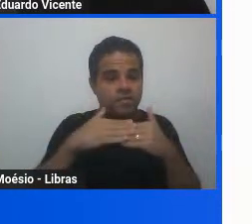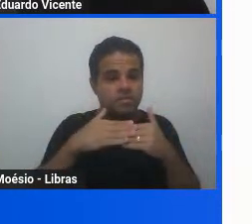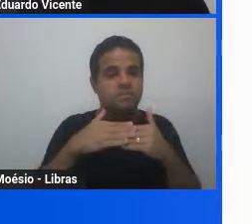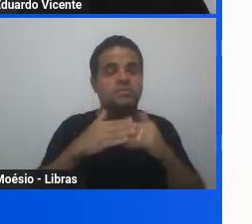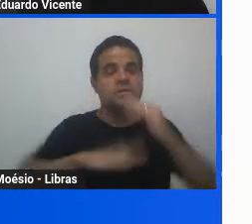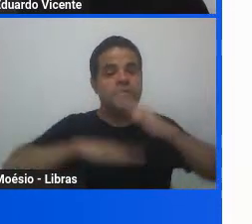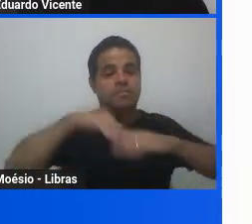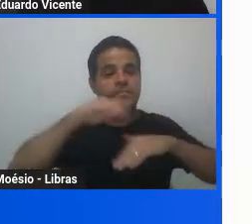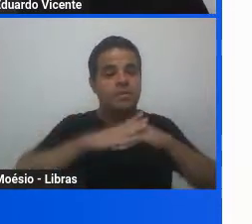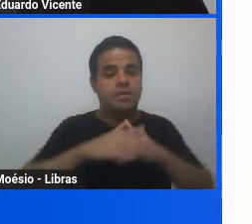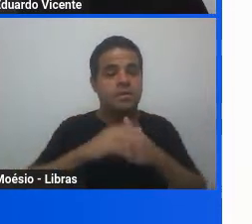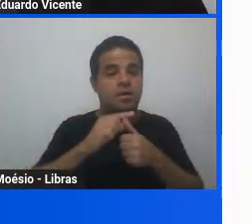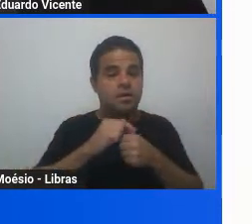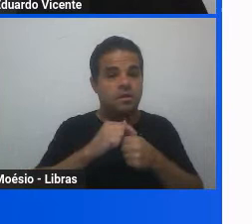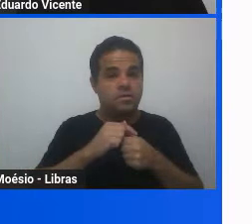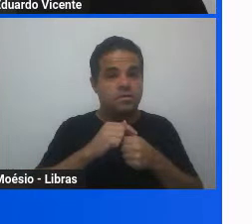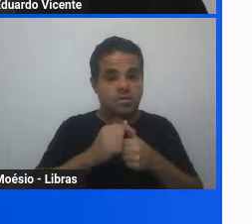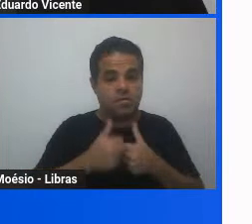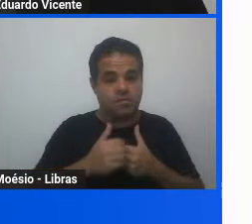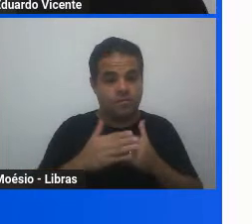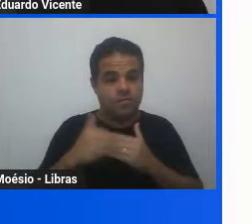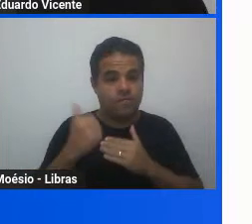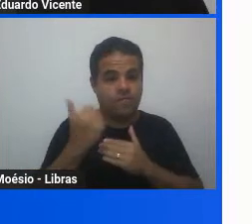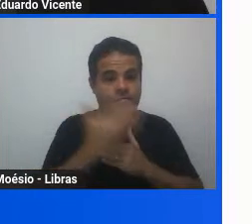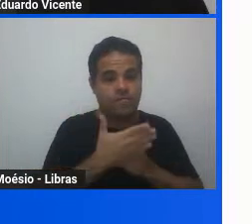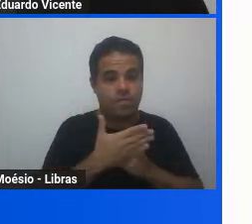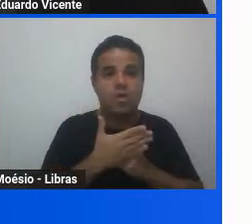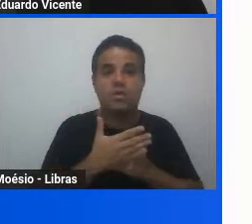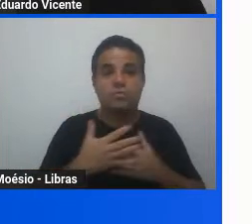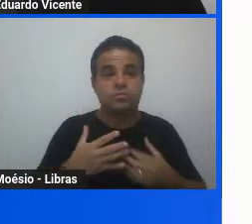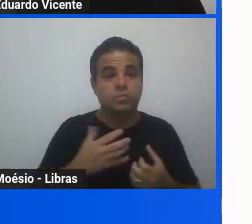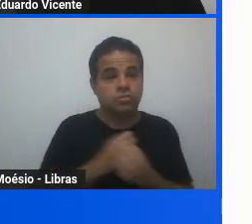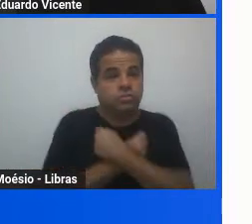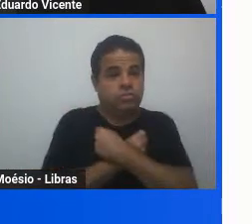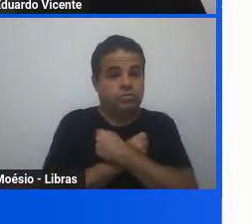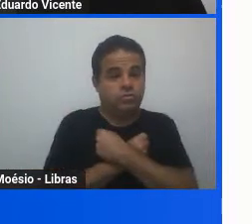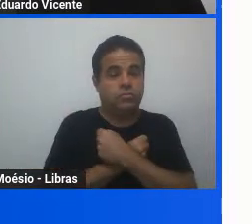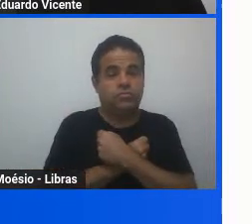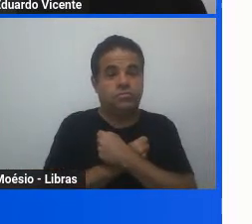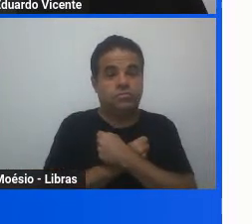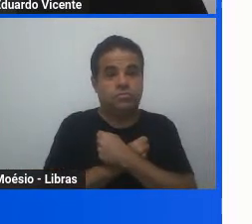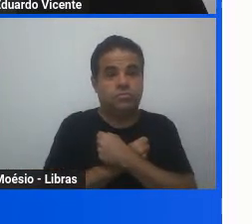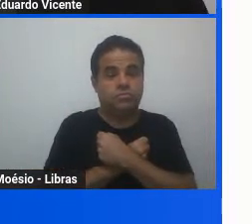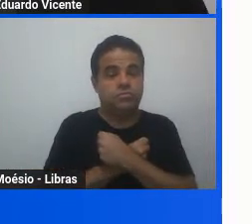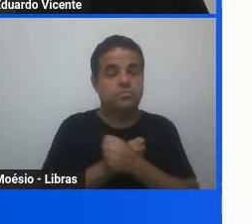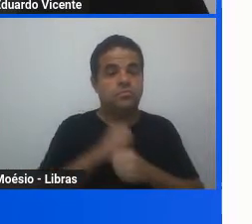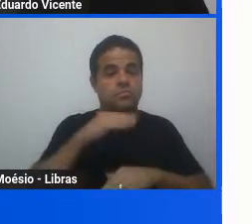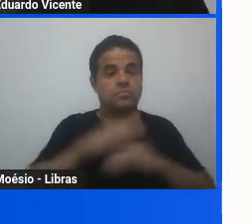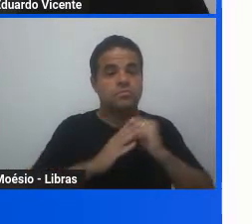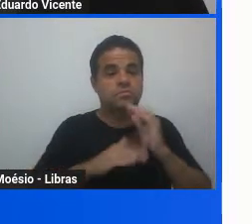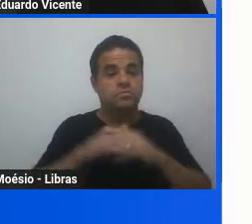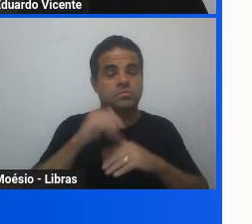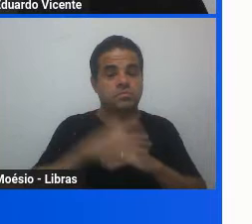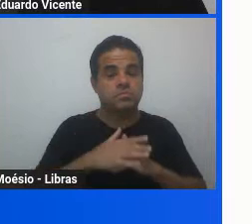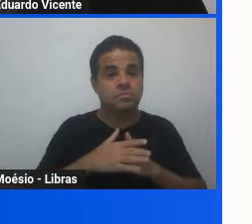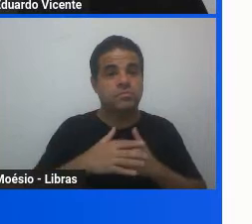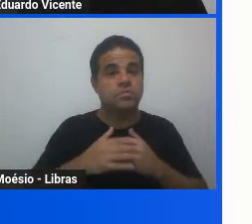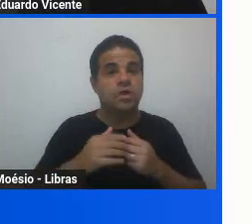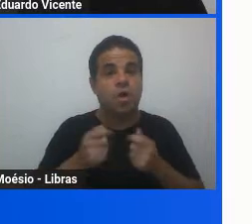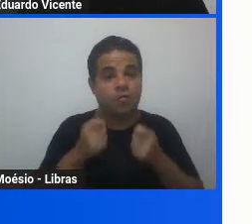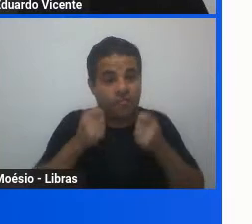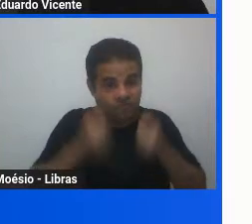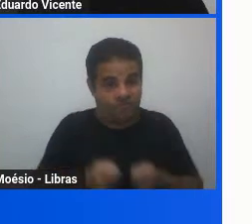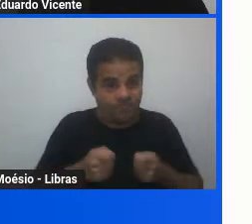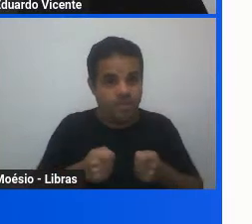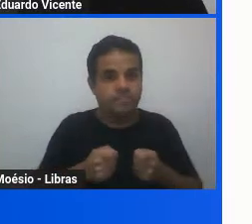o polegar para fora. Vou segurar o punho com uma da outra mão, pressionando com firmeza